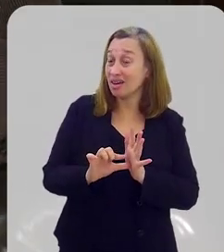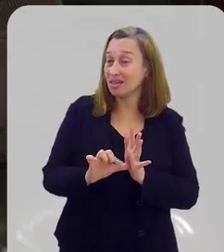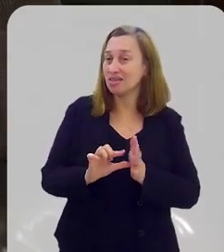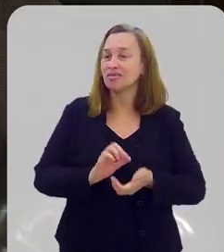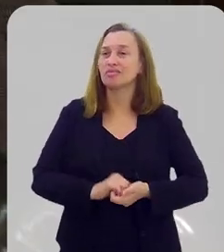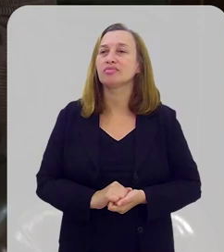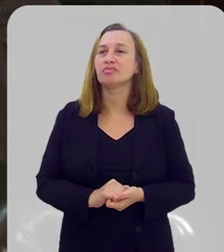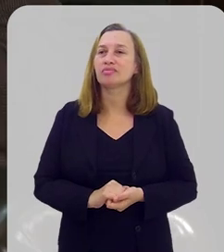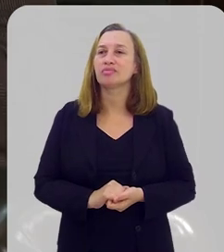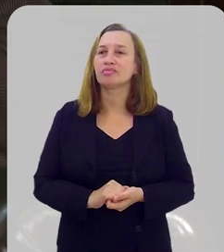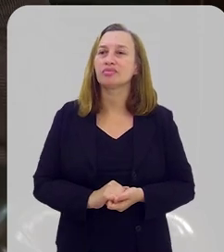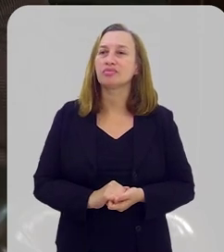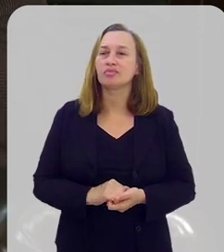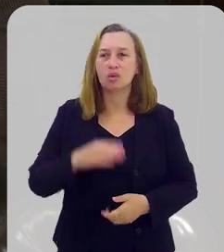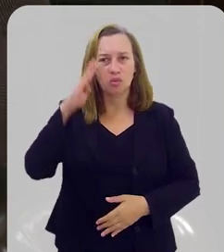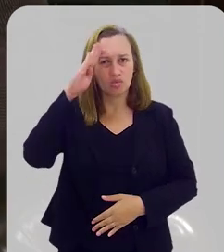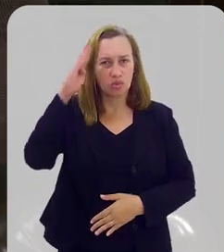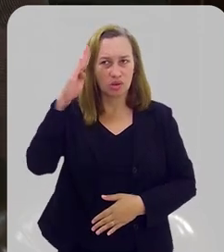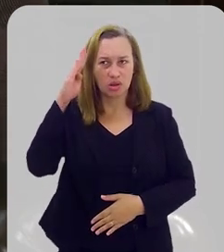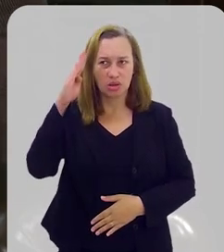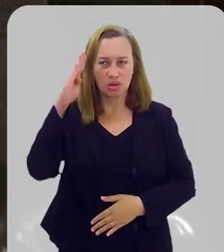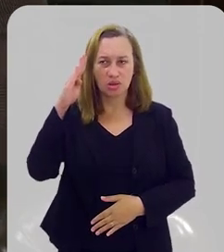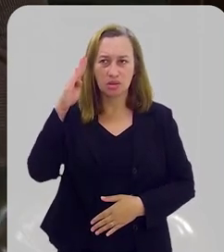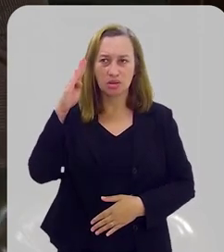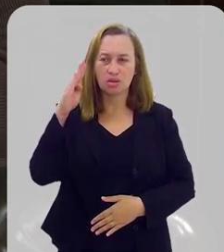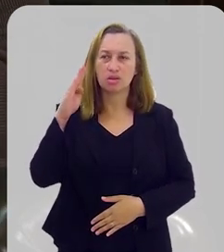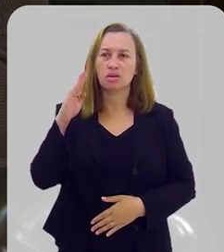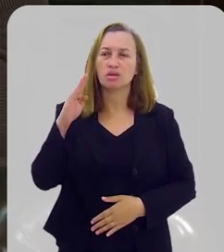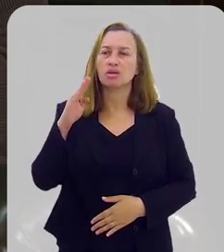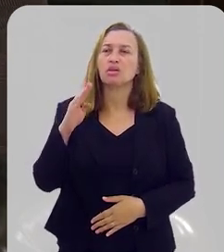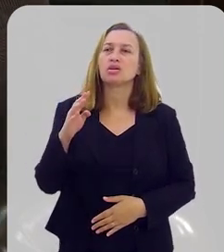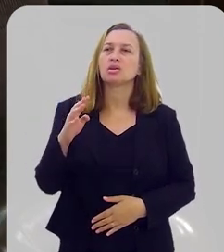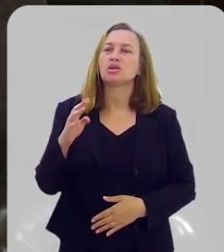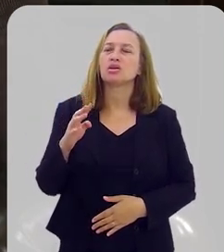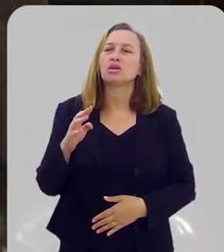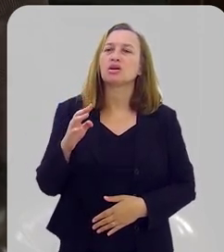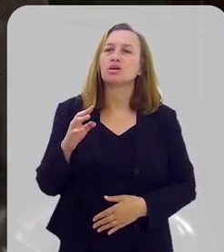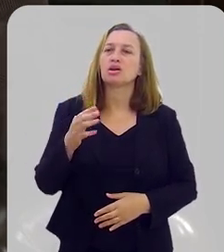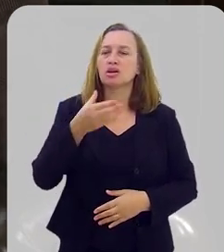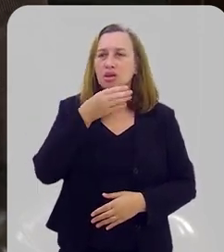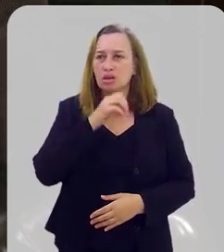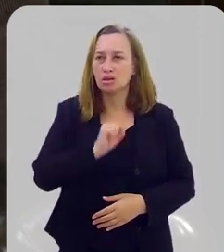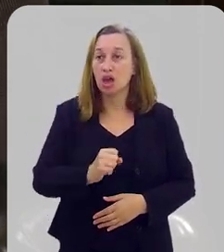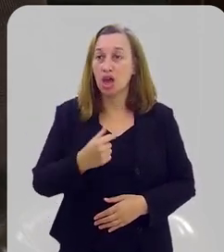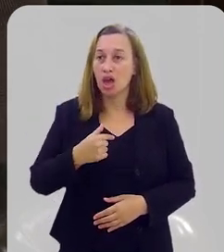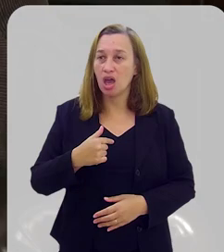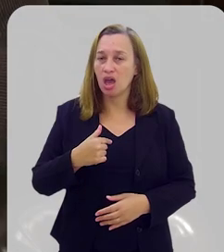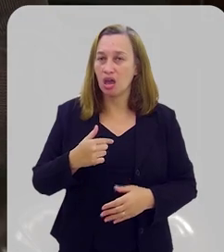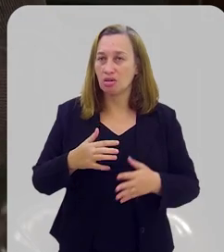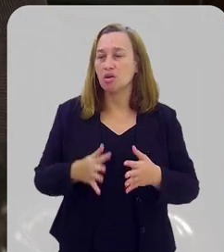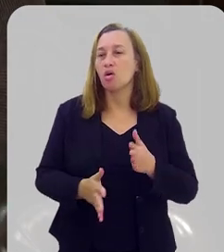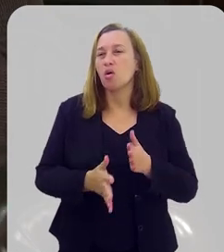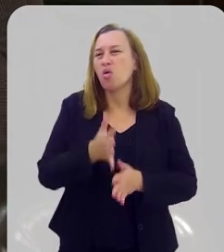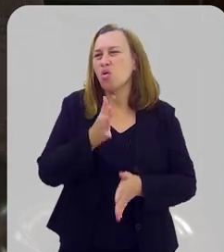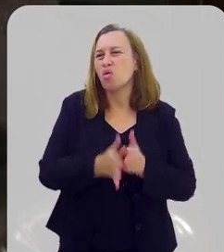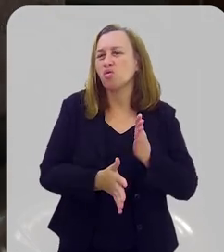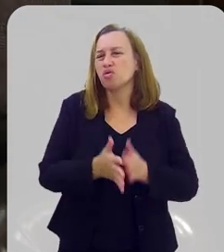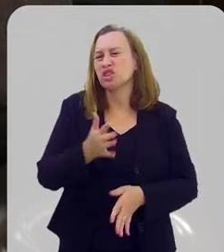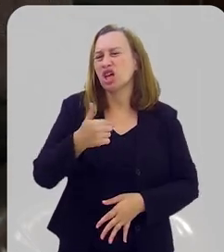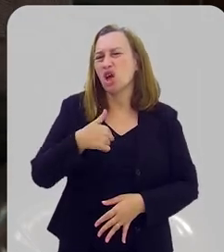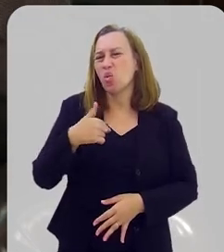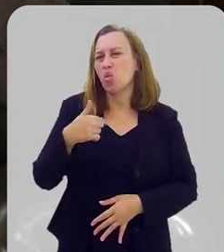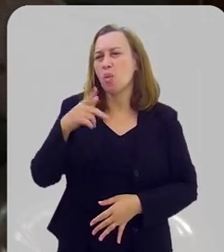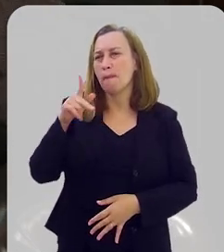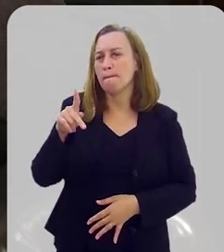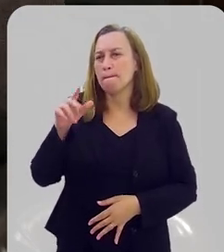detido pela pelo exército de Israel Dan porque eu fui confundido com o palestino e fui levado para trás